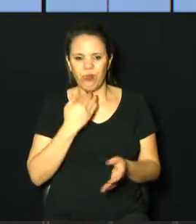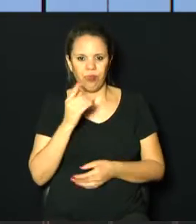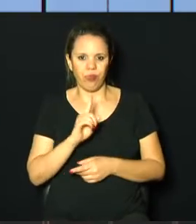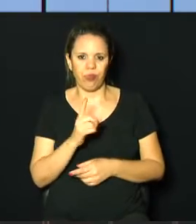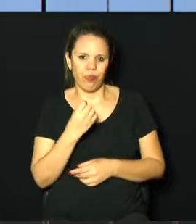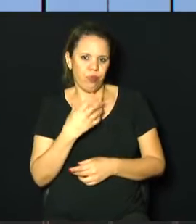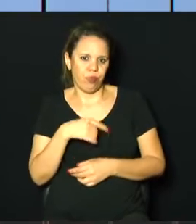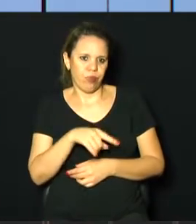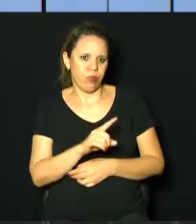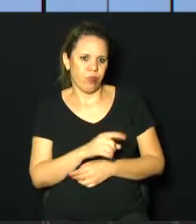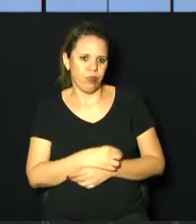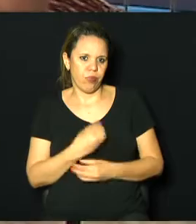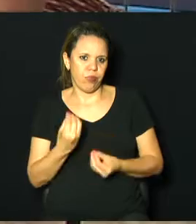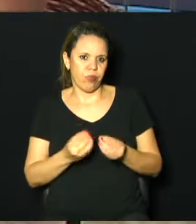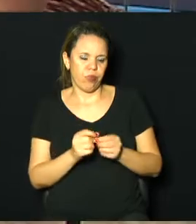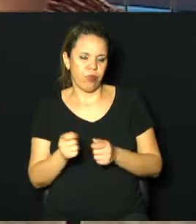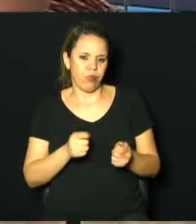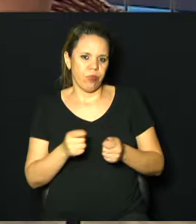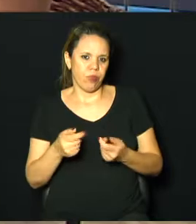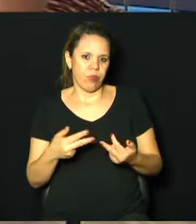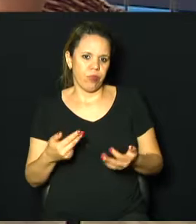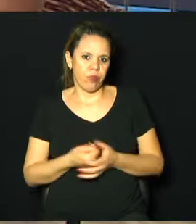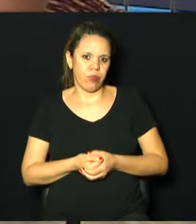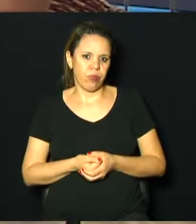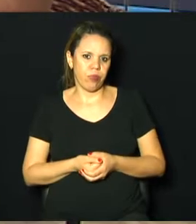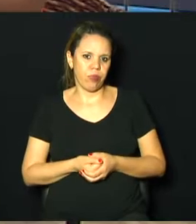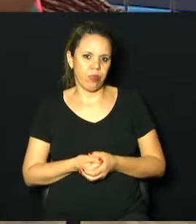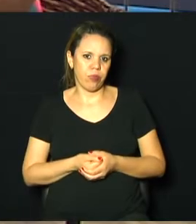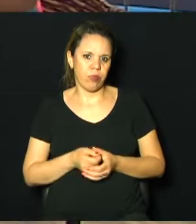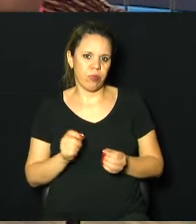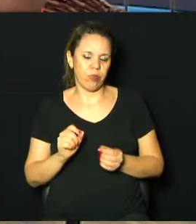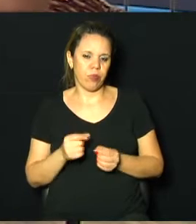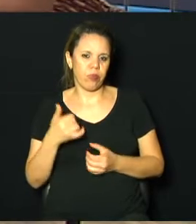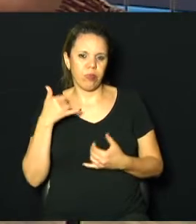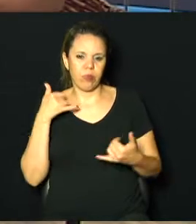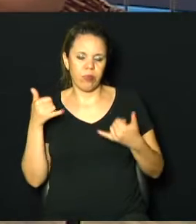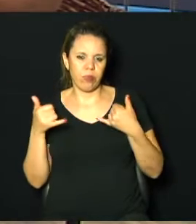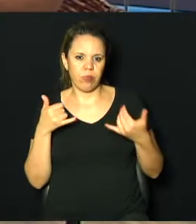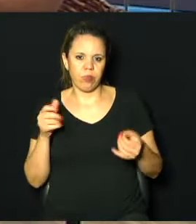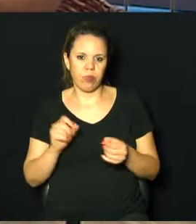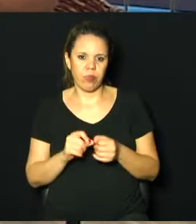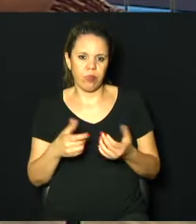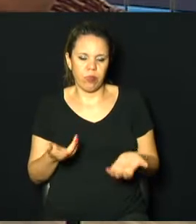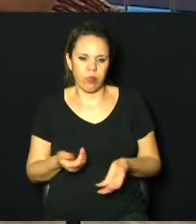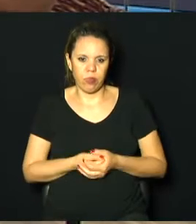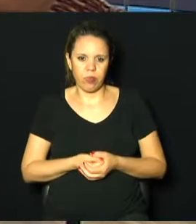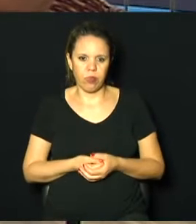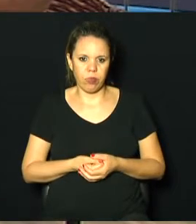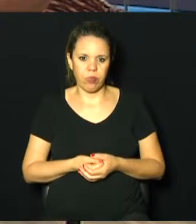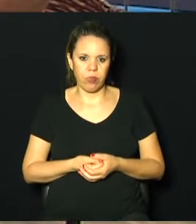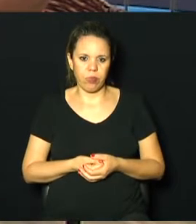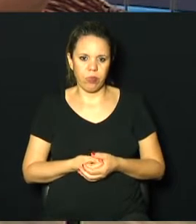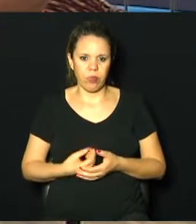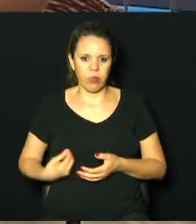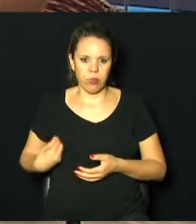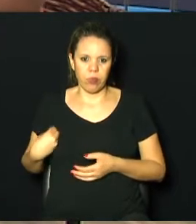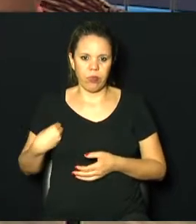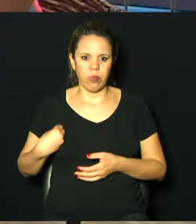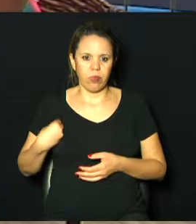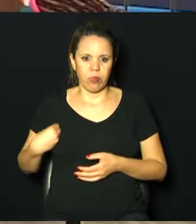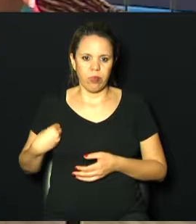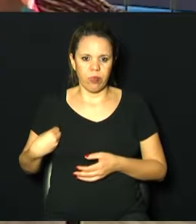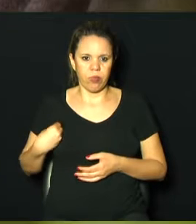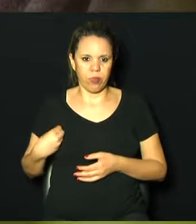no caso deles. Como é que a gente lida com E, e se, isso? O que é fazer uma ligação? Se tornar presente de alguma